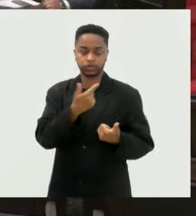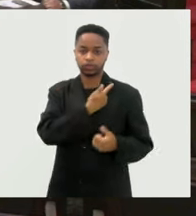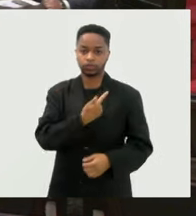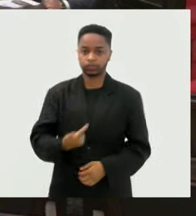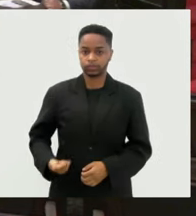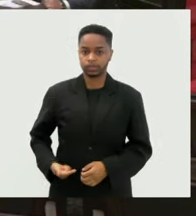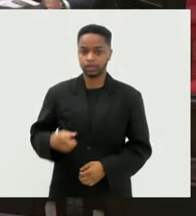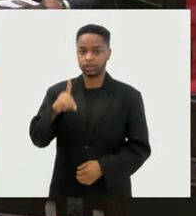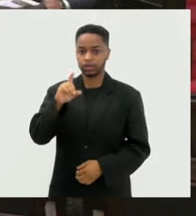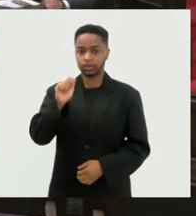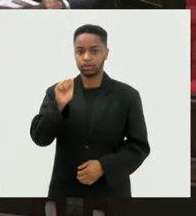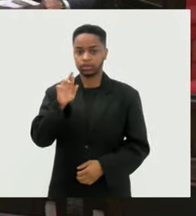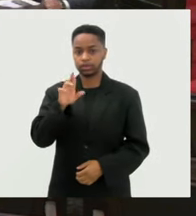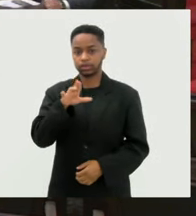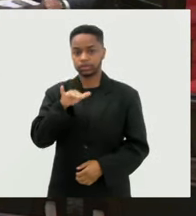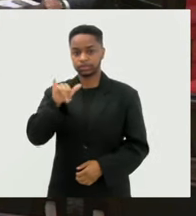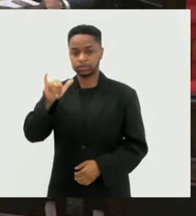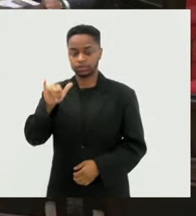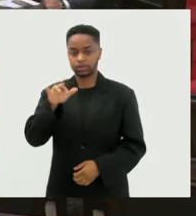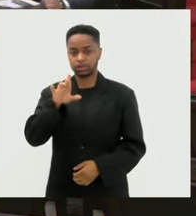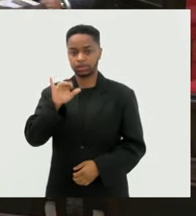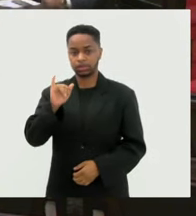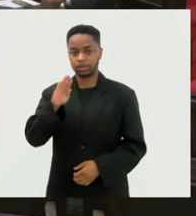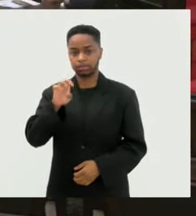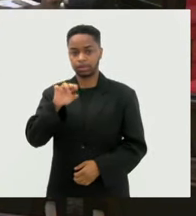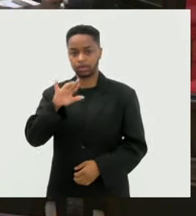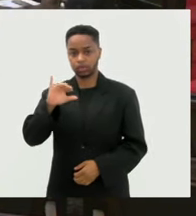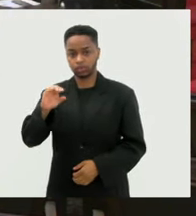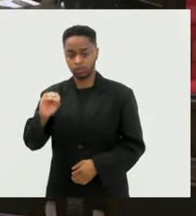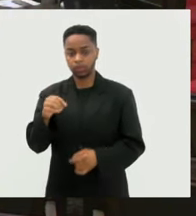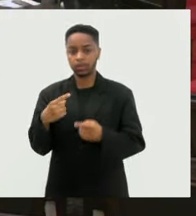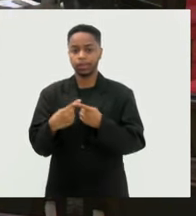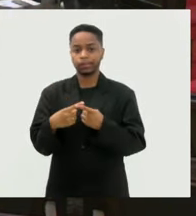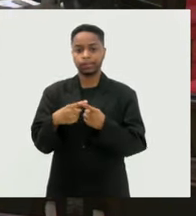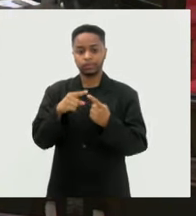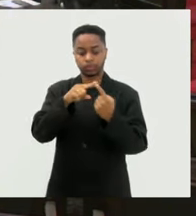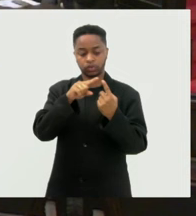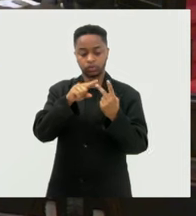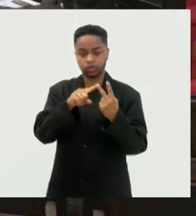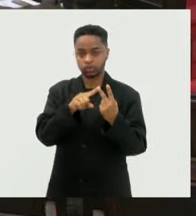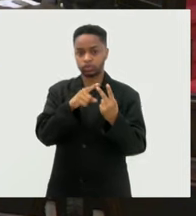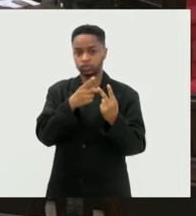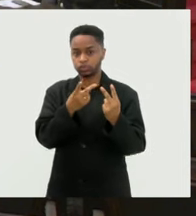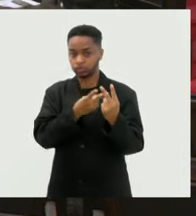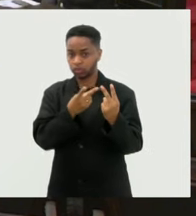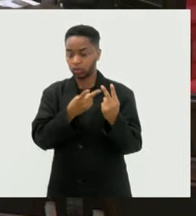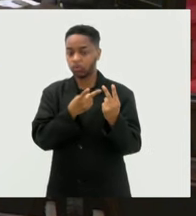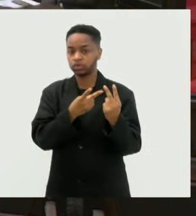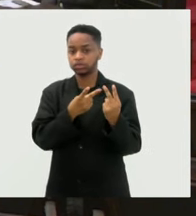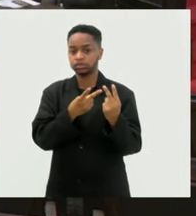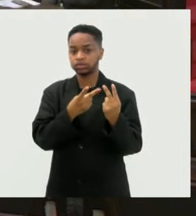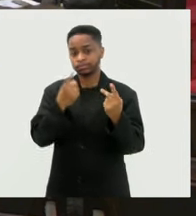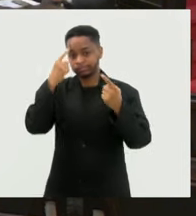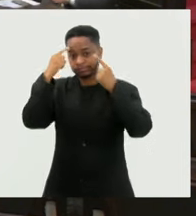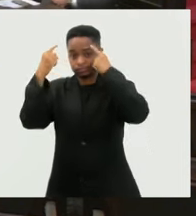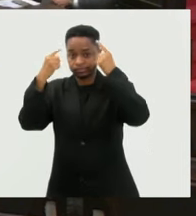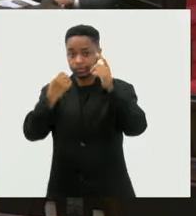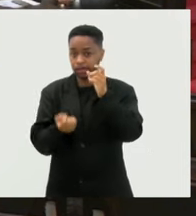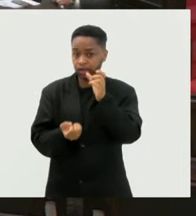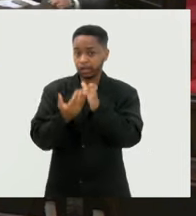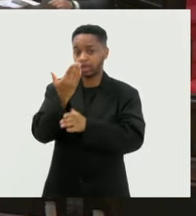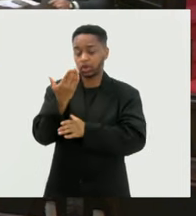Darcy Ribeiro, que foram os idealizadores de ter